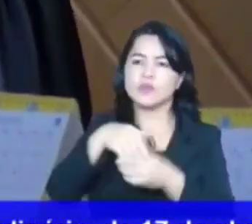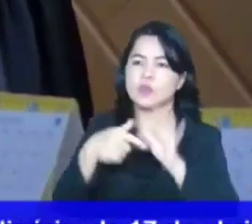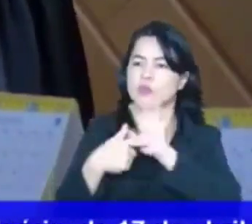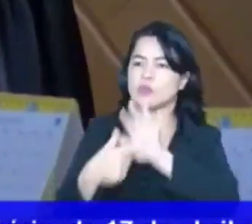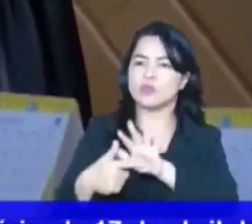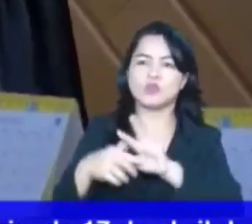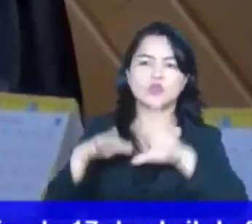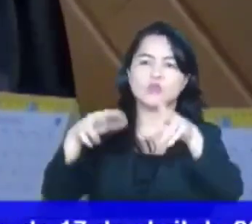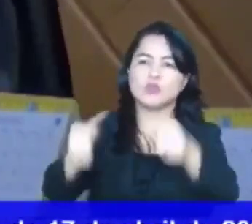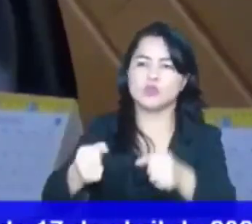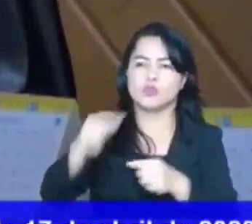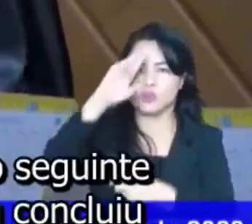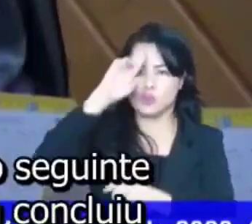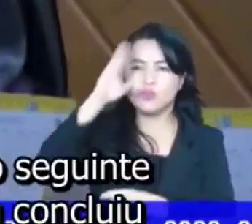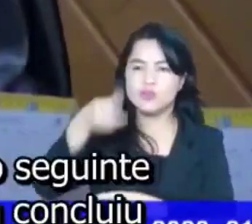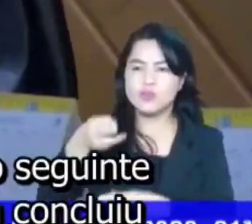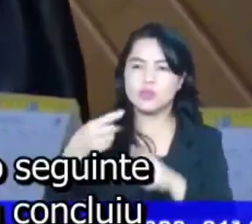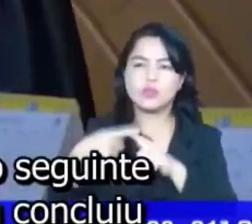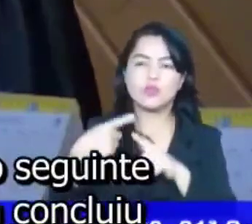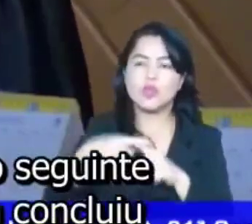todas as razões